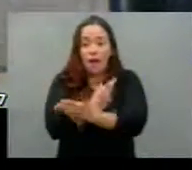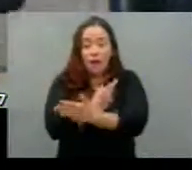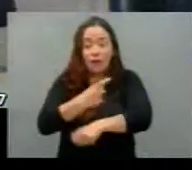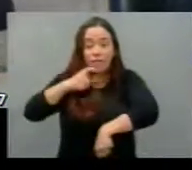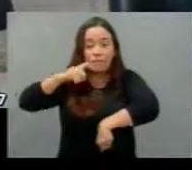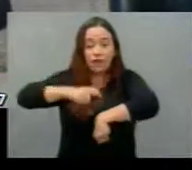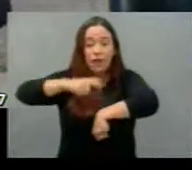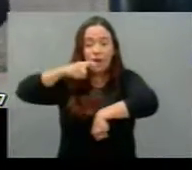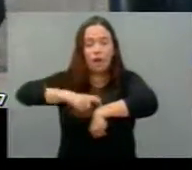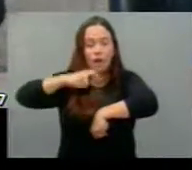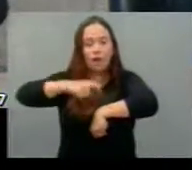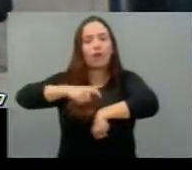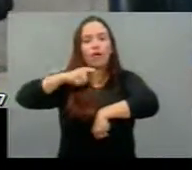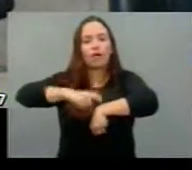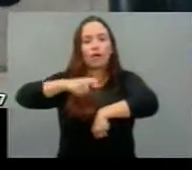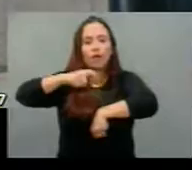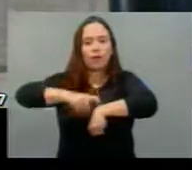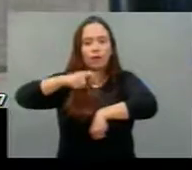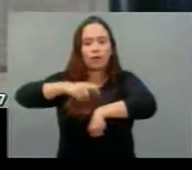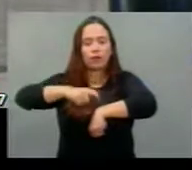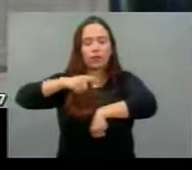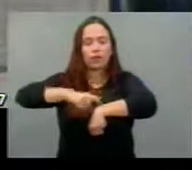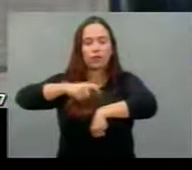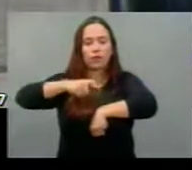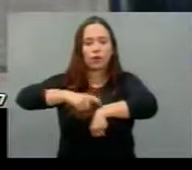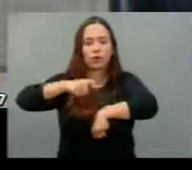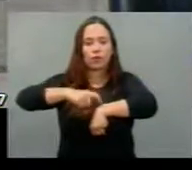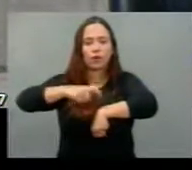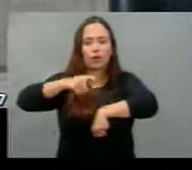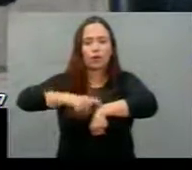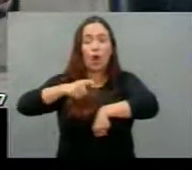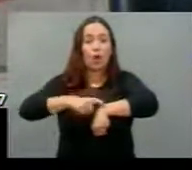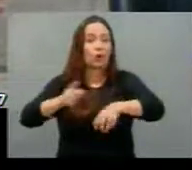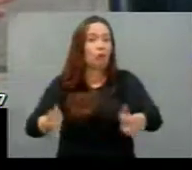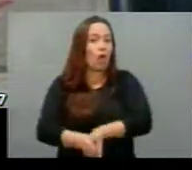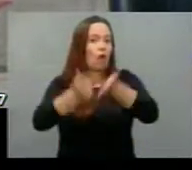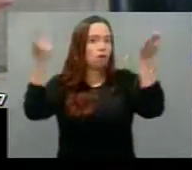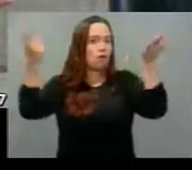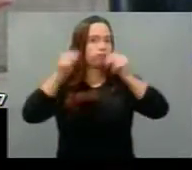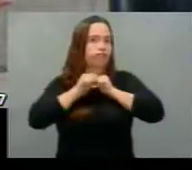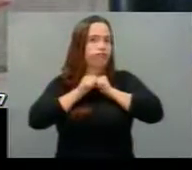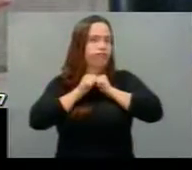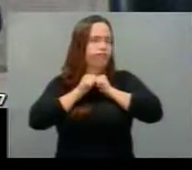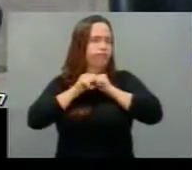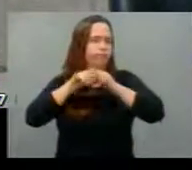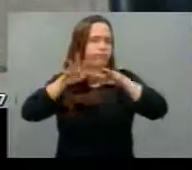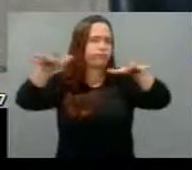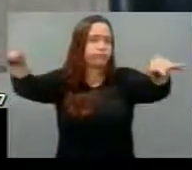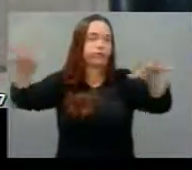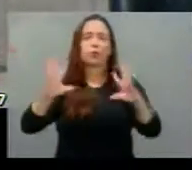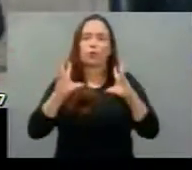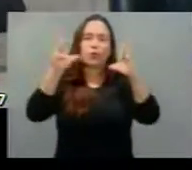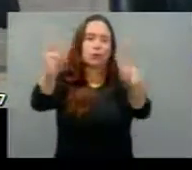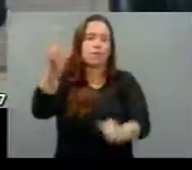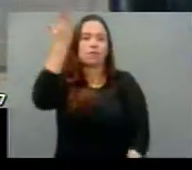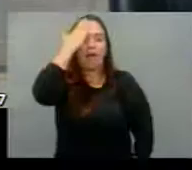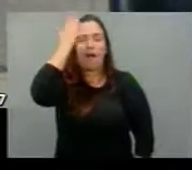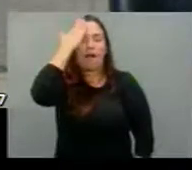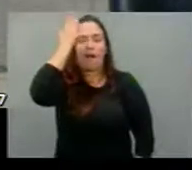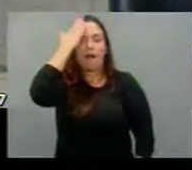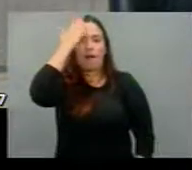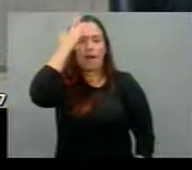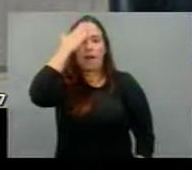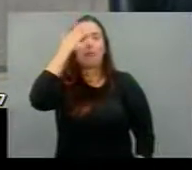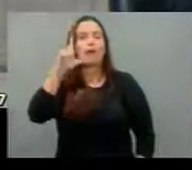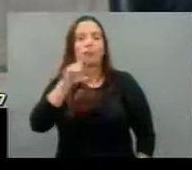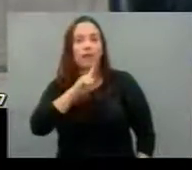ali acontece, digamos assim, é logo a exposição midiática. Vem logo a exposição,